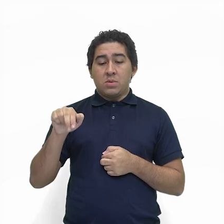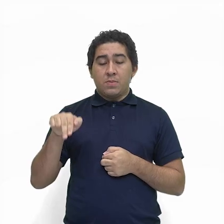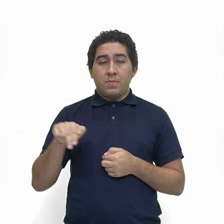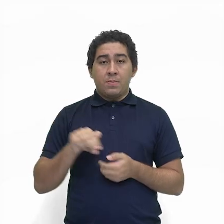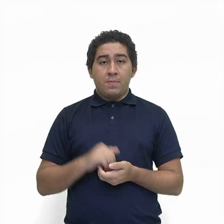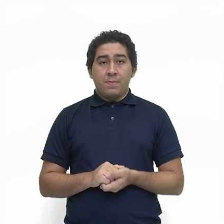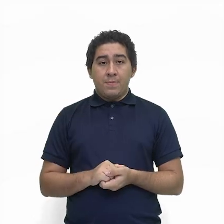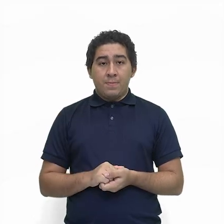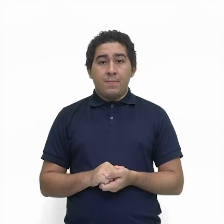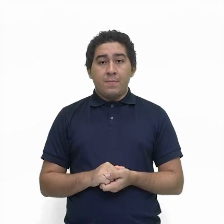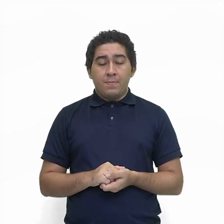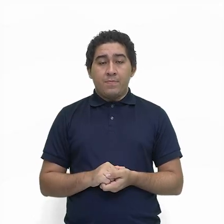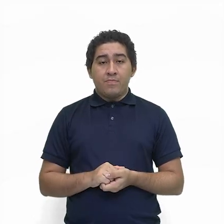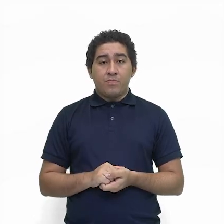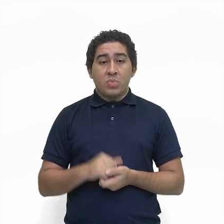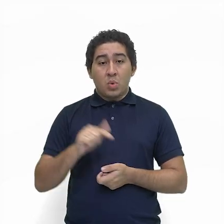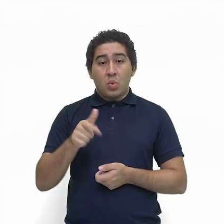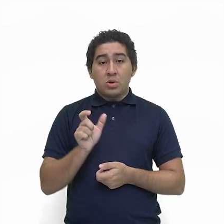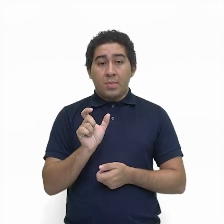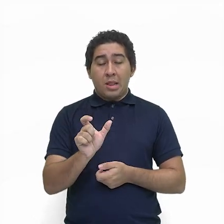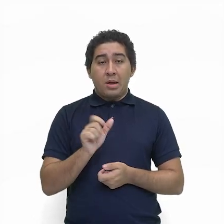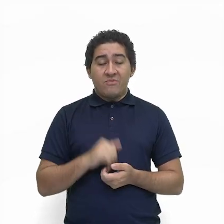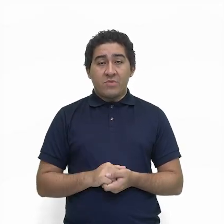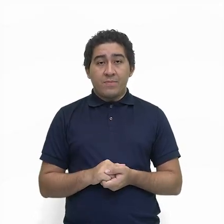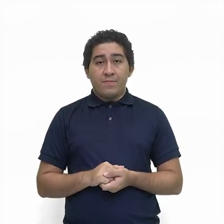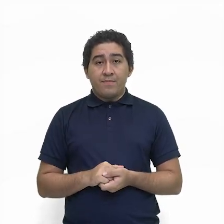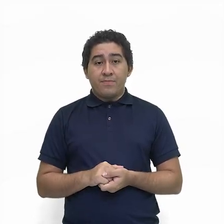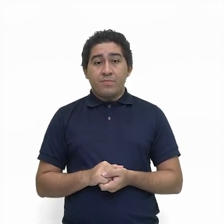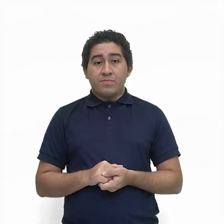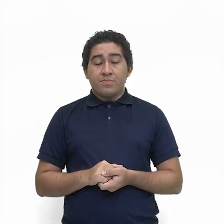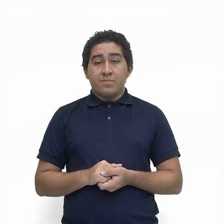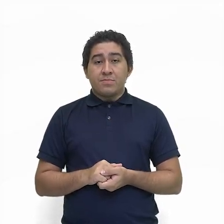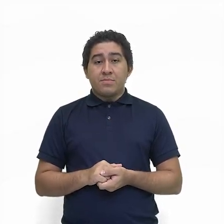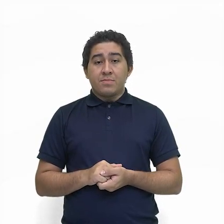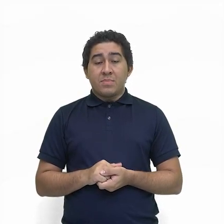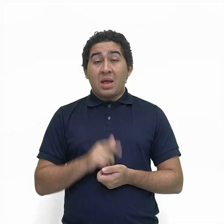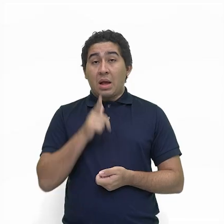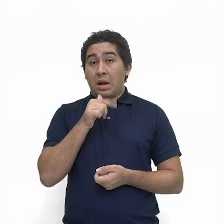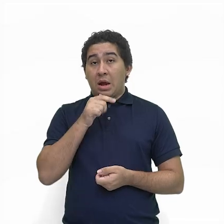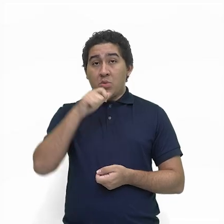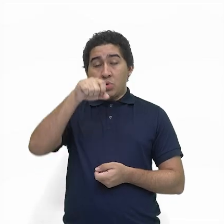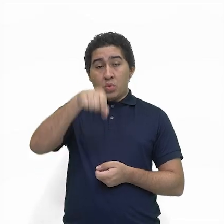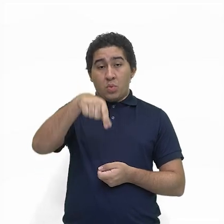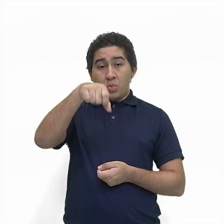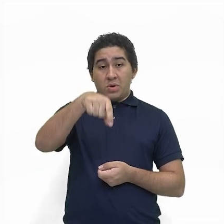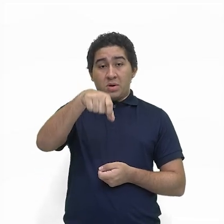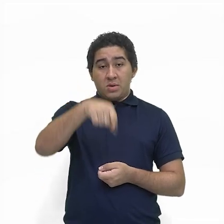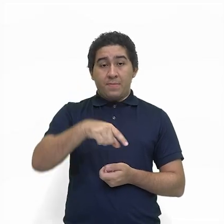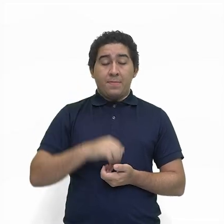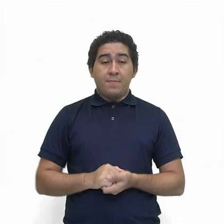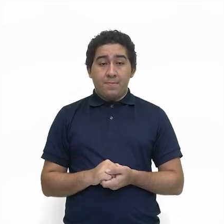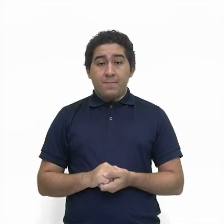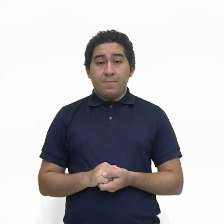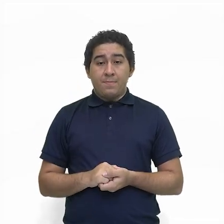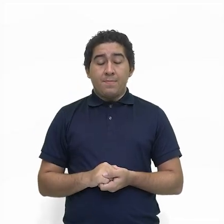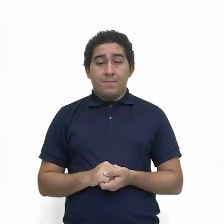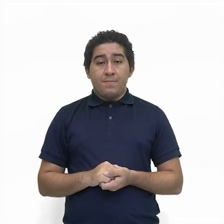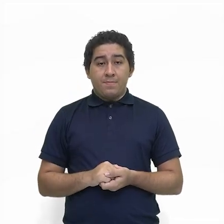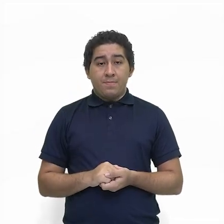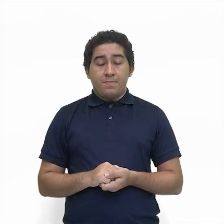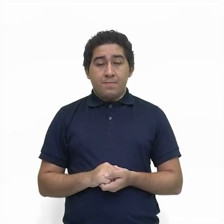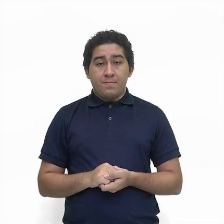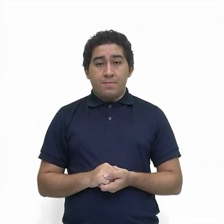Ok? Uma outra palavra é esta aqui, ó. É a torneira, né? British English,